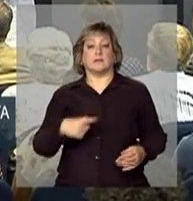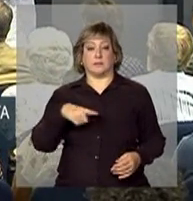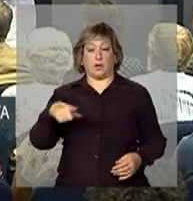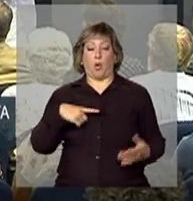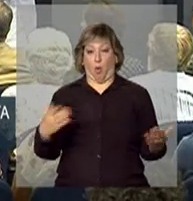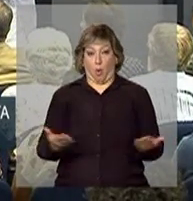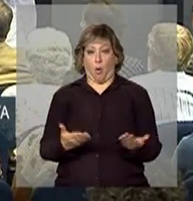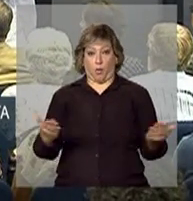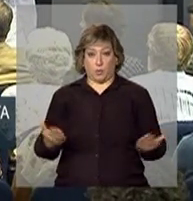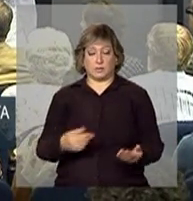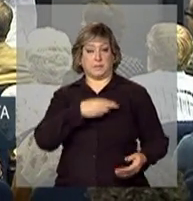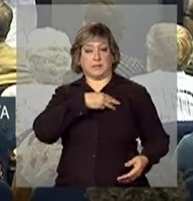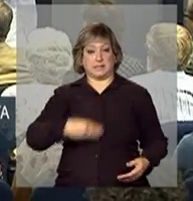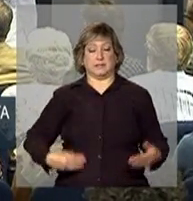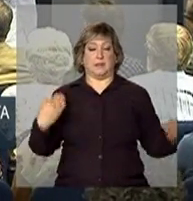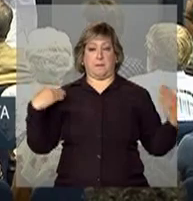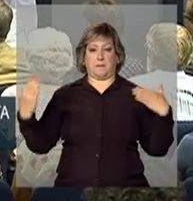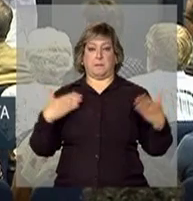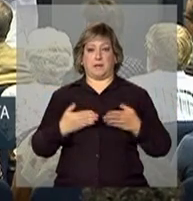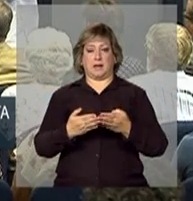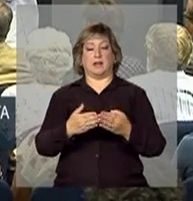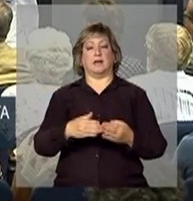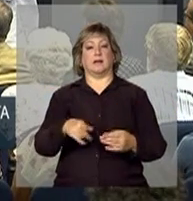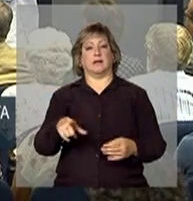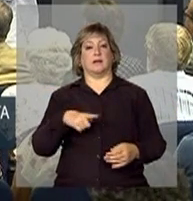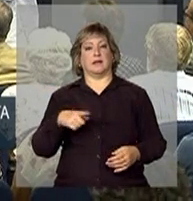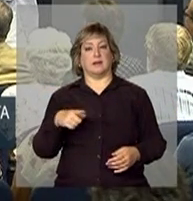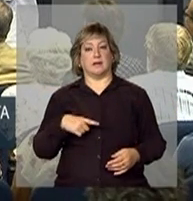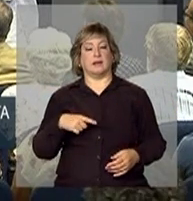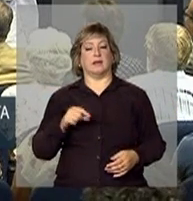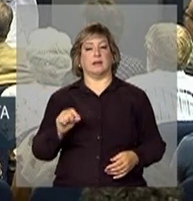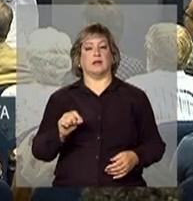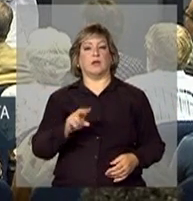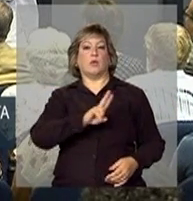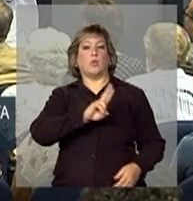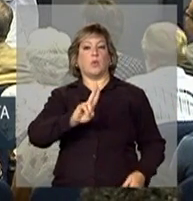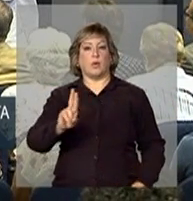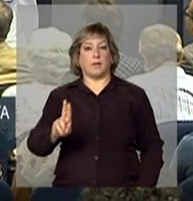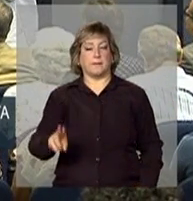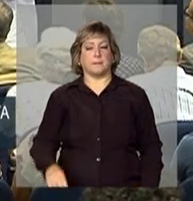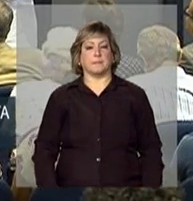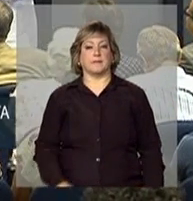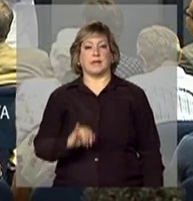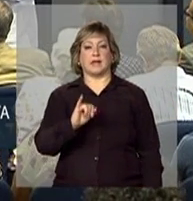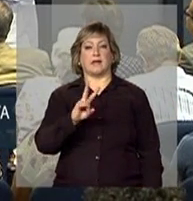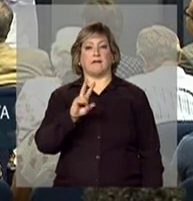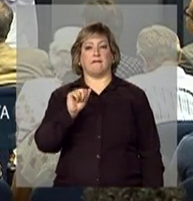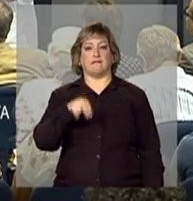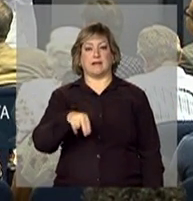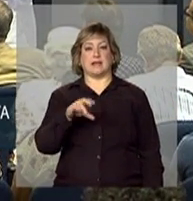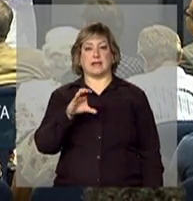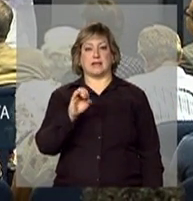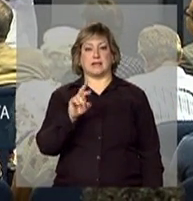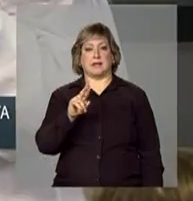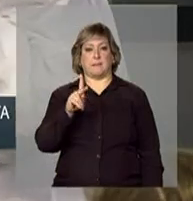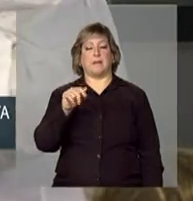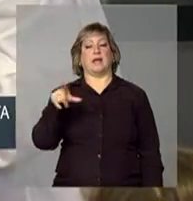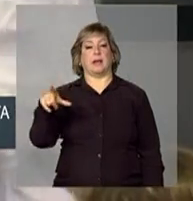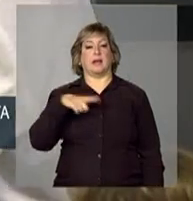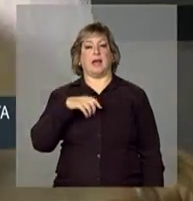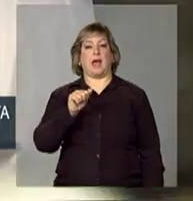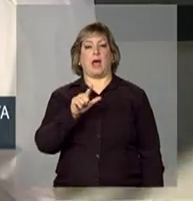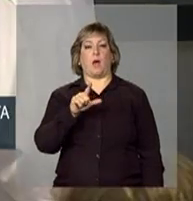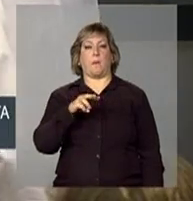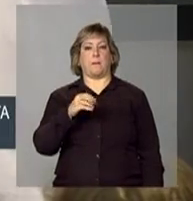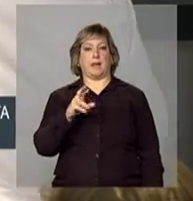Marinha, que responde ao presidente Itamar Franco, chama-se Ivan Serpa, é o almirante esquadra Ivan